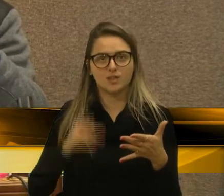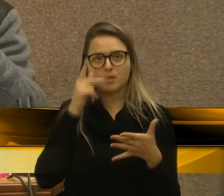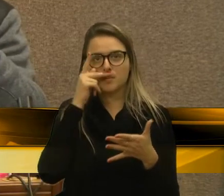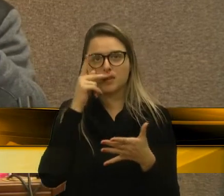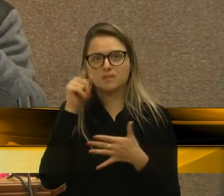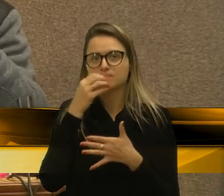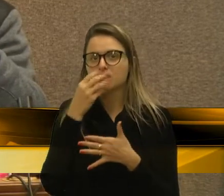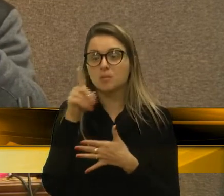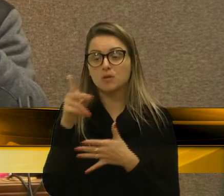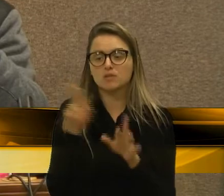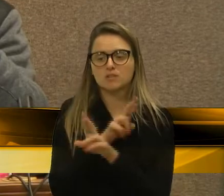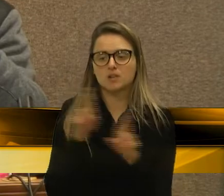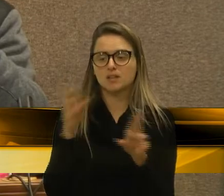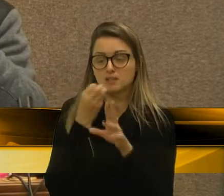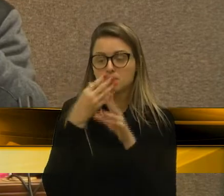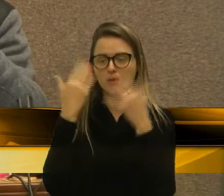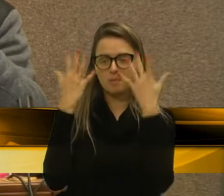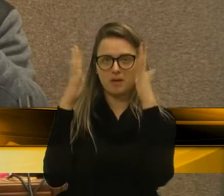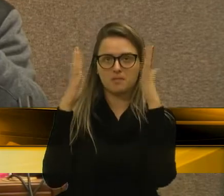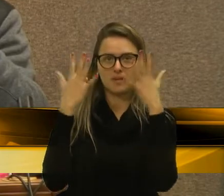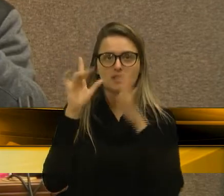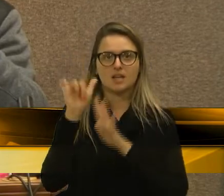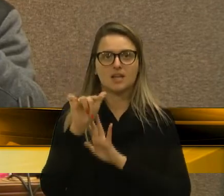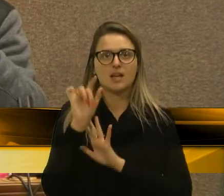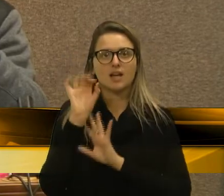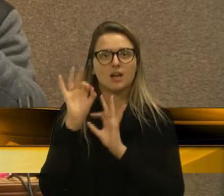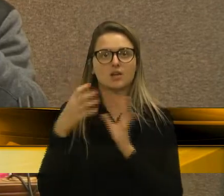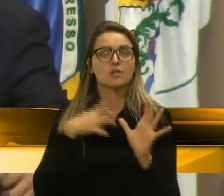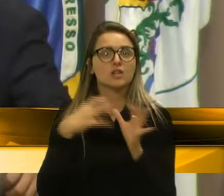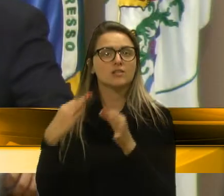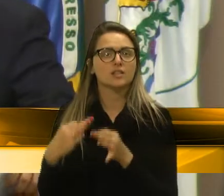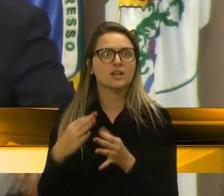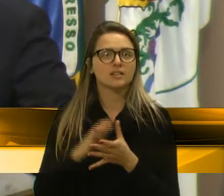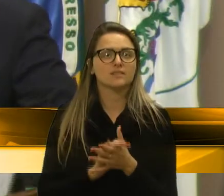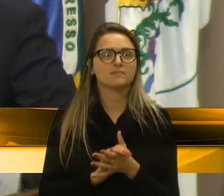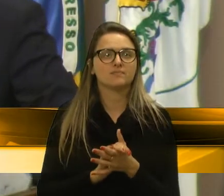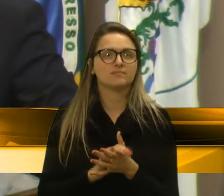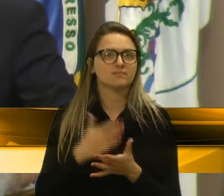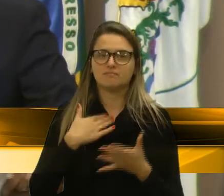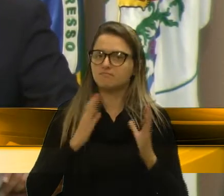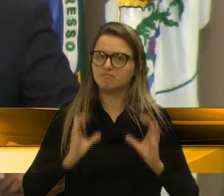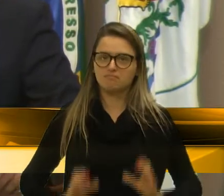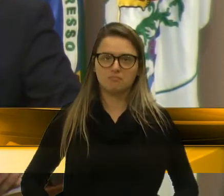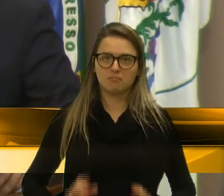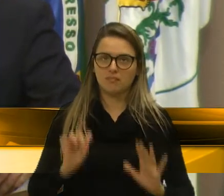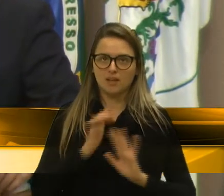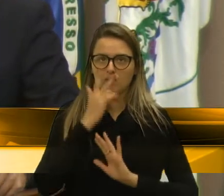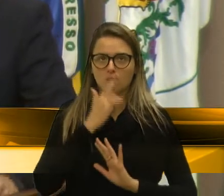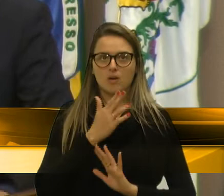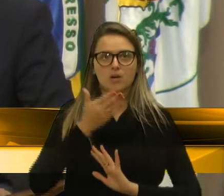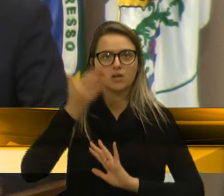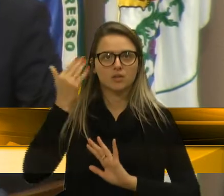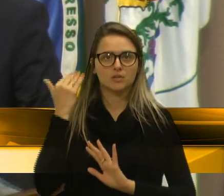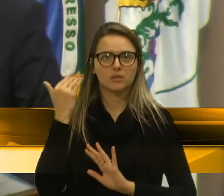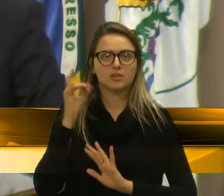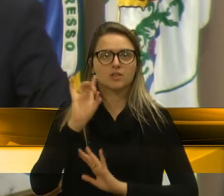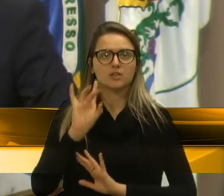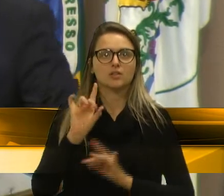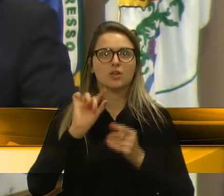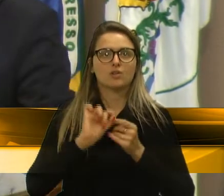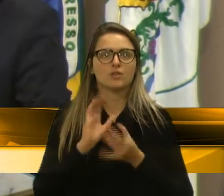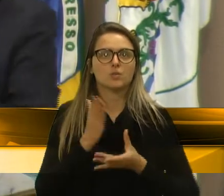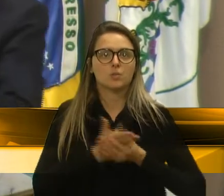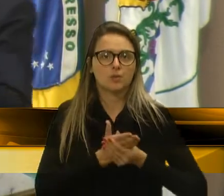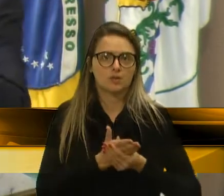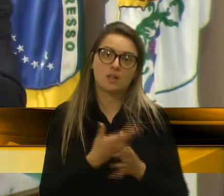Que bom. Parabéns. Eu acho que esse é o caminho também. Obrigado, vereador. Mas minha postura é a mesma. Fiquei bem tranquilo naquela ocasião, só tomei as medidas cabíveis.